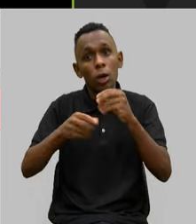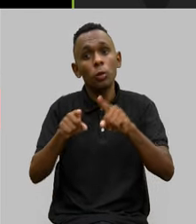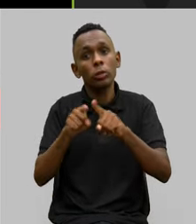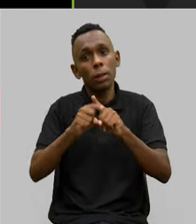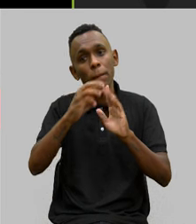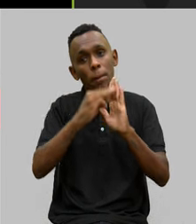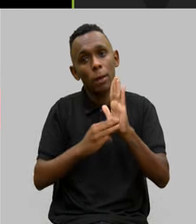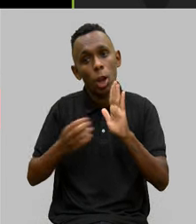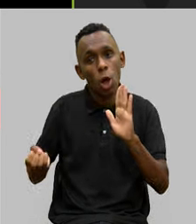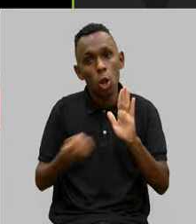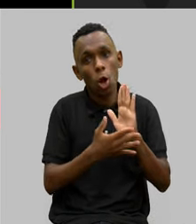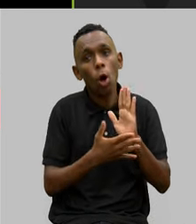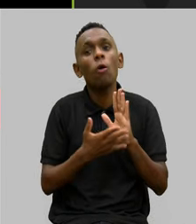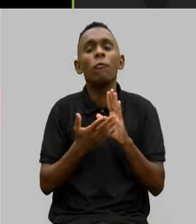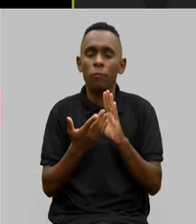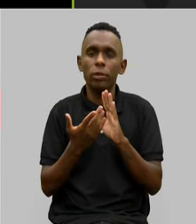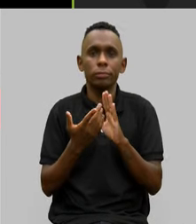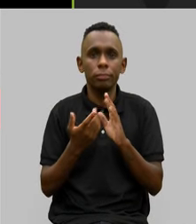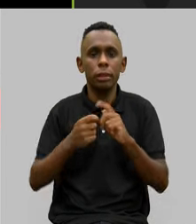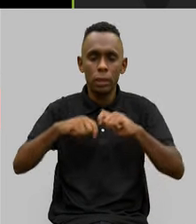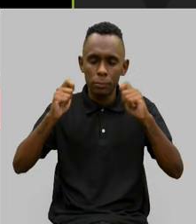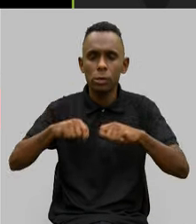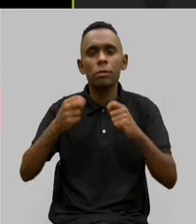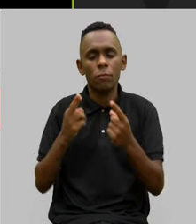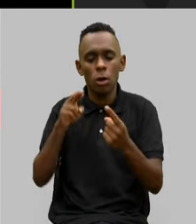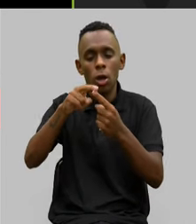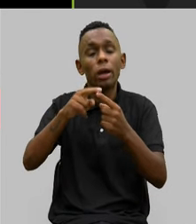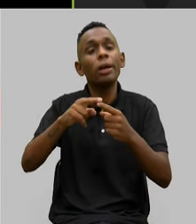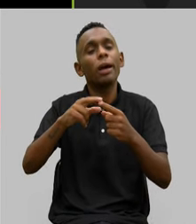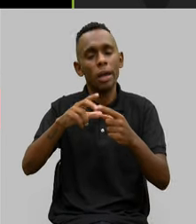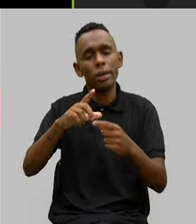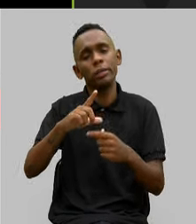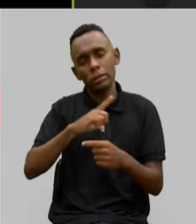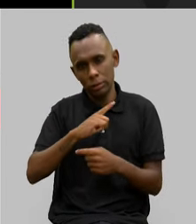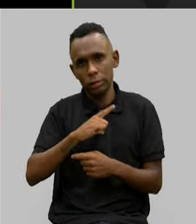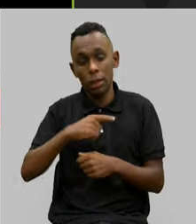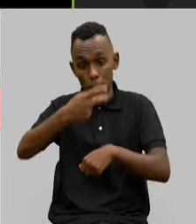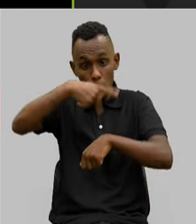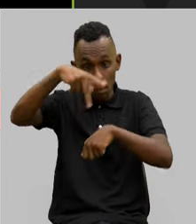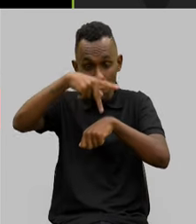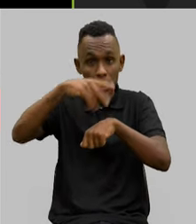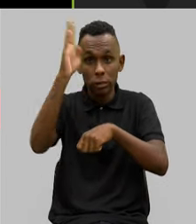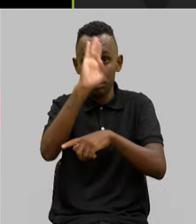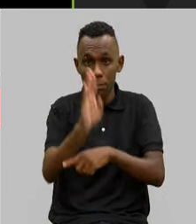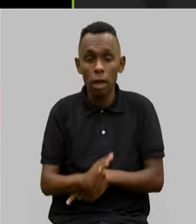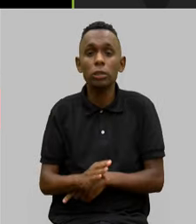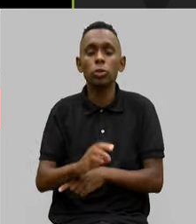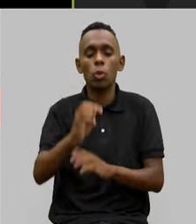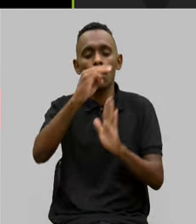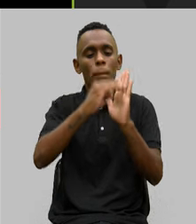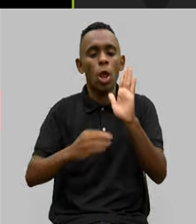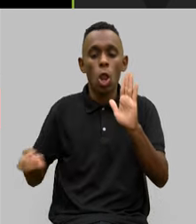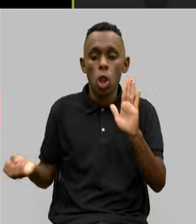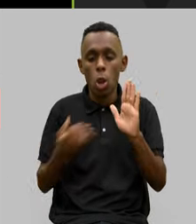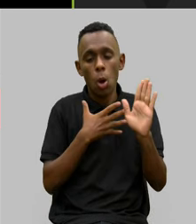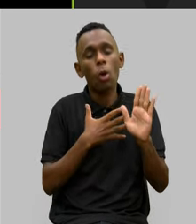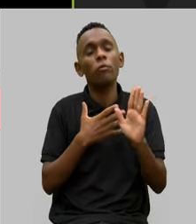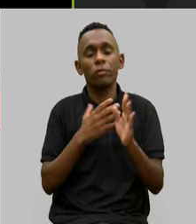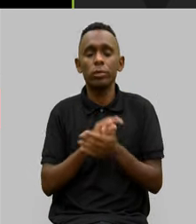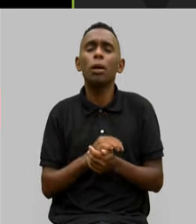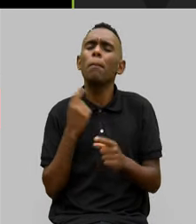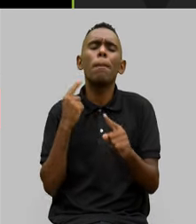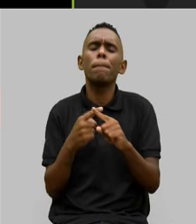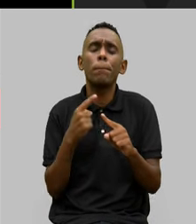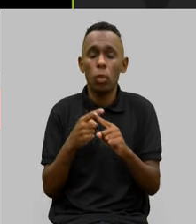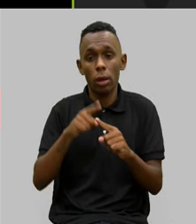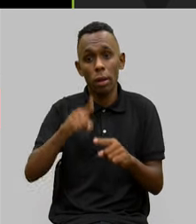metodologia para que sirva também de referência né para o nosso país dessa nova metodologia E por que isso gente Porque